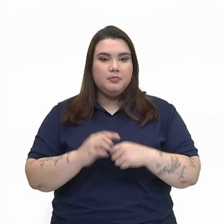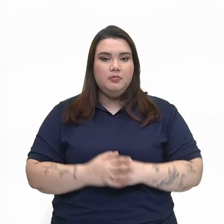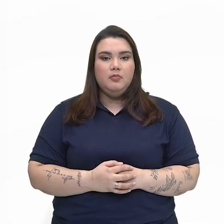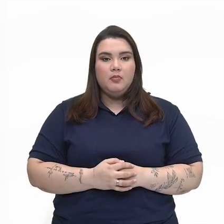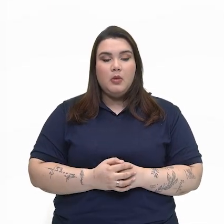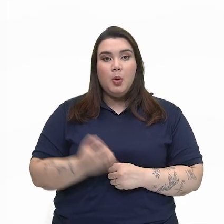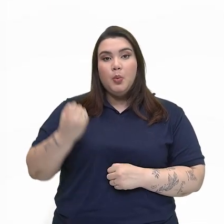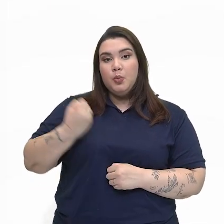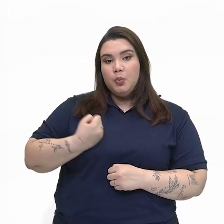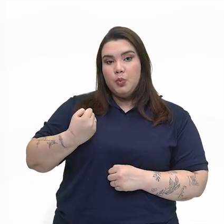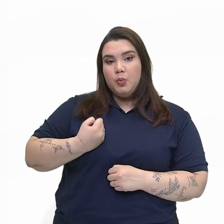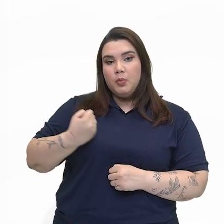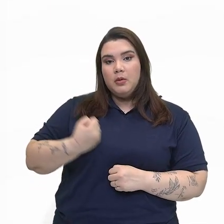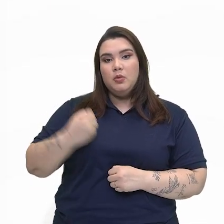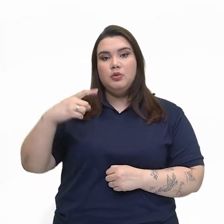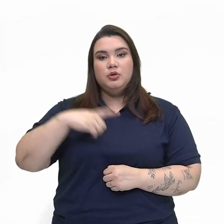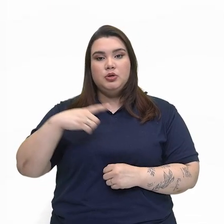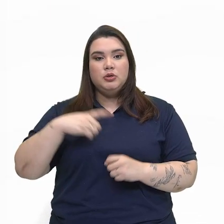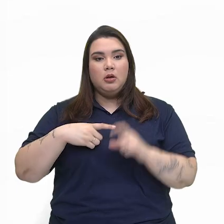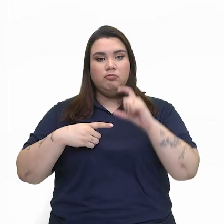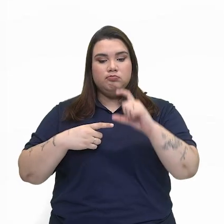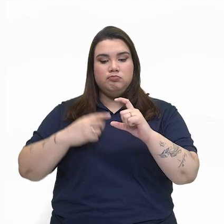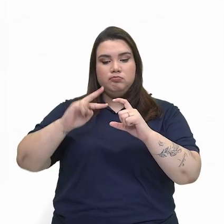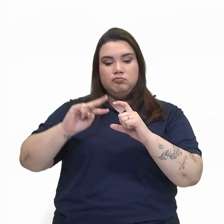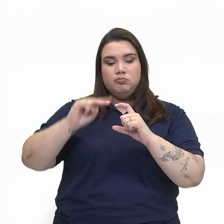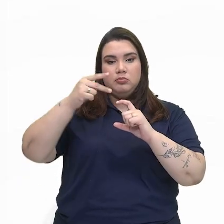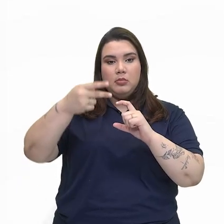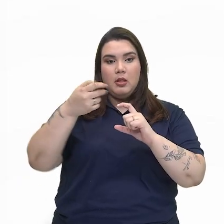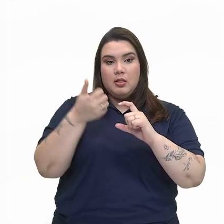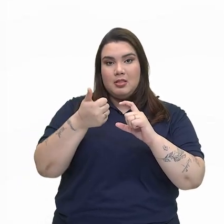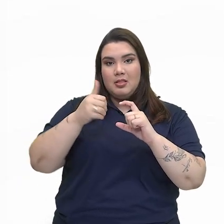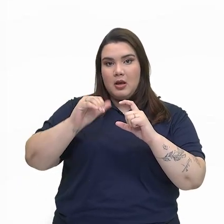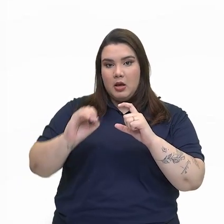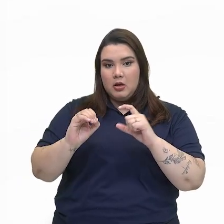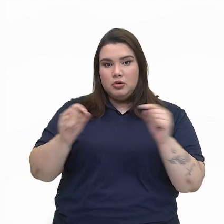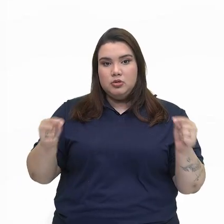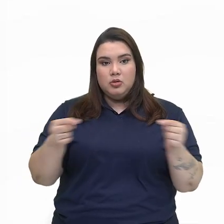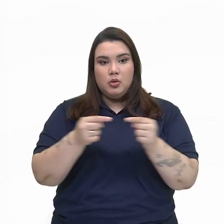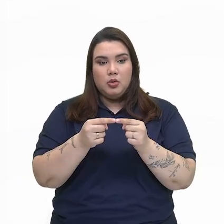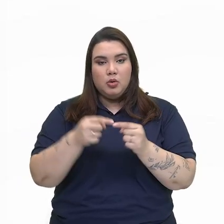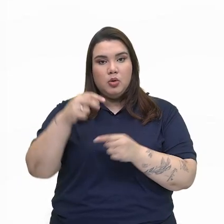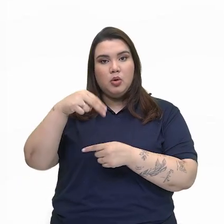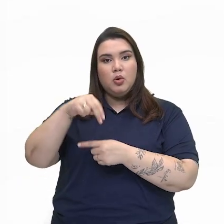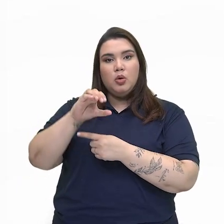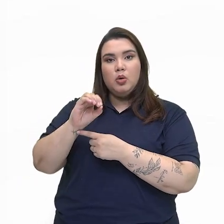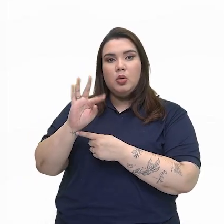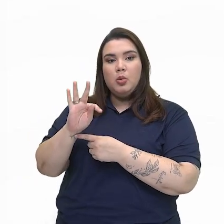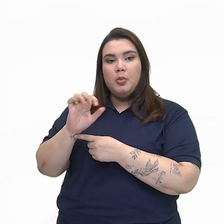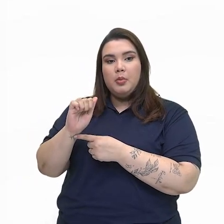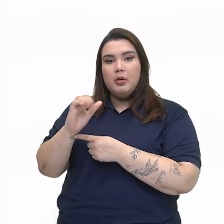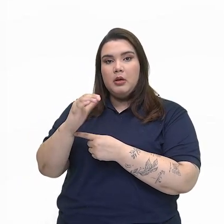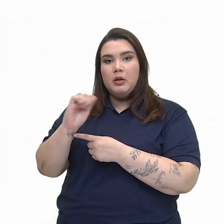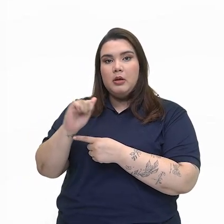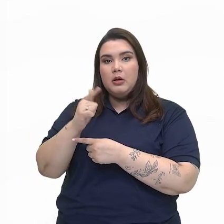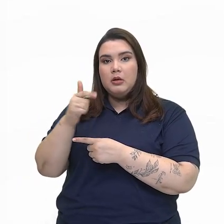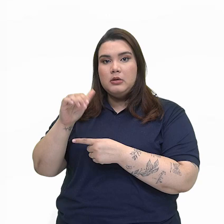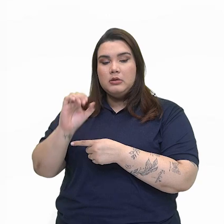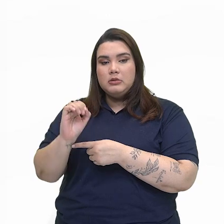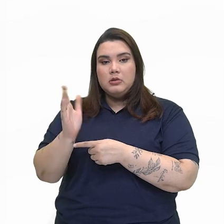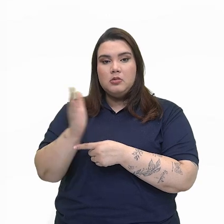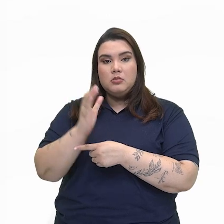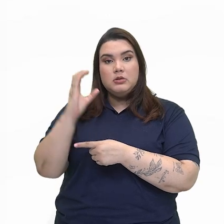Números que contenham potência de base 10, ou seja, que eles estejam em notação científica, por exemplo, serão